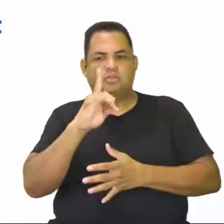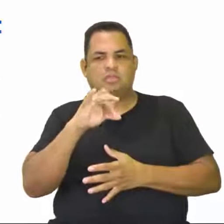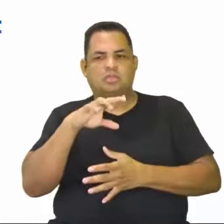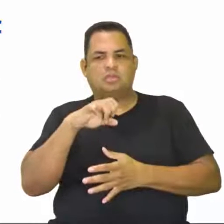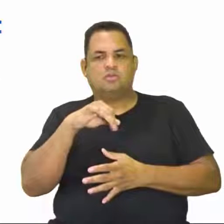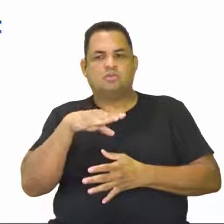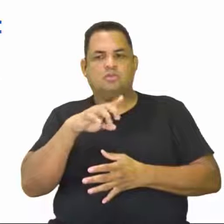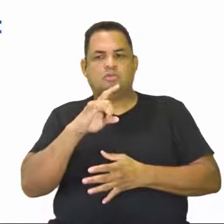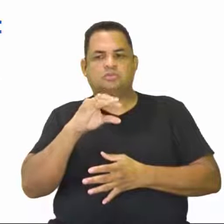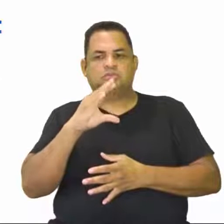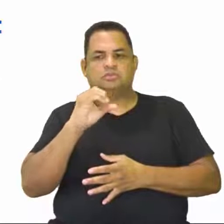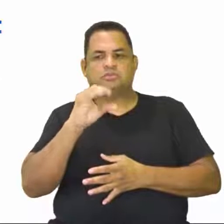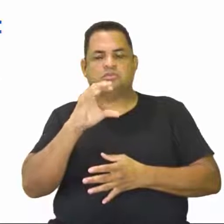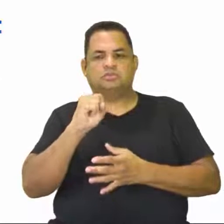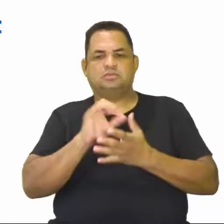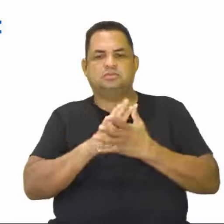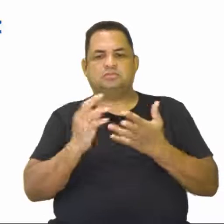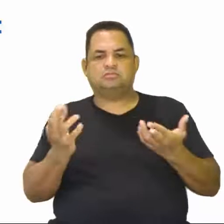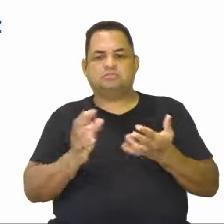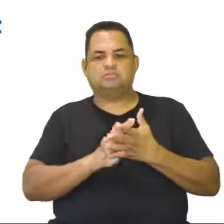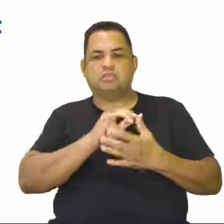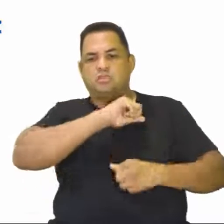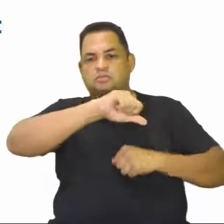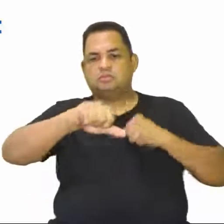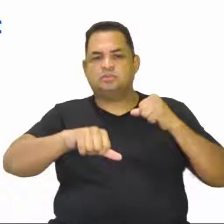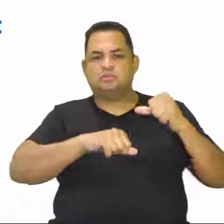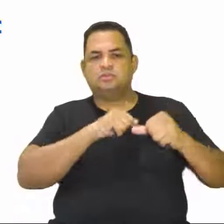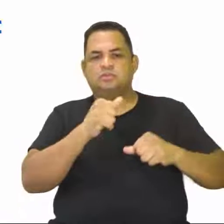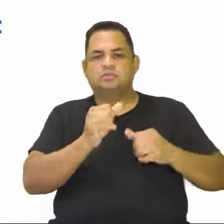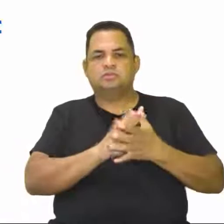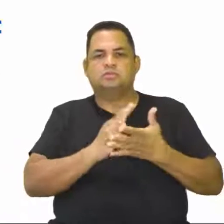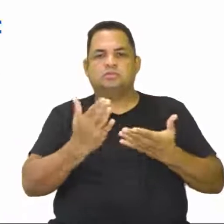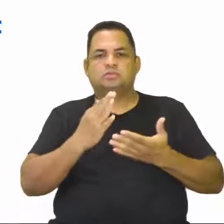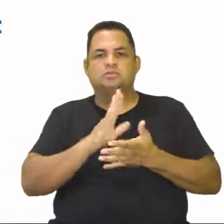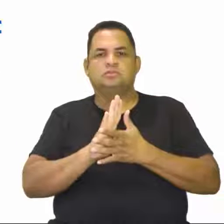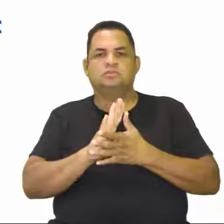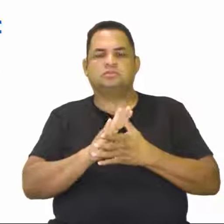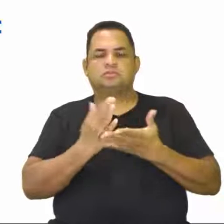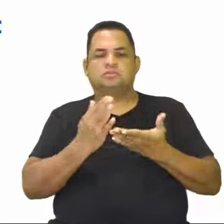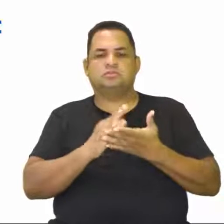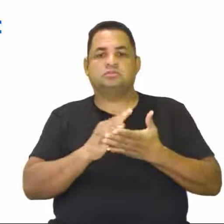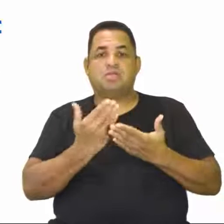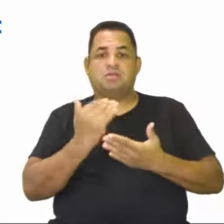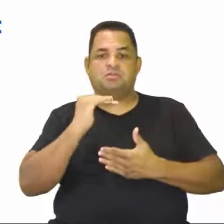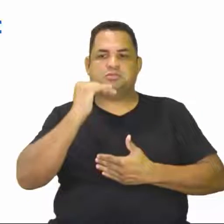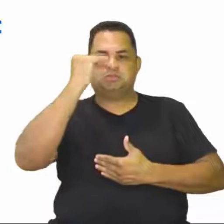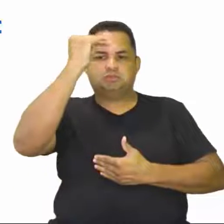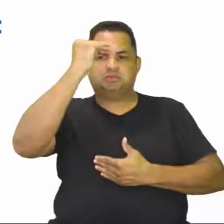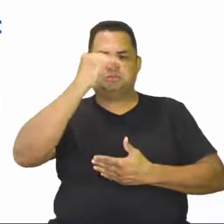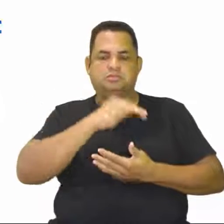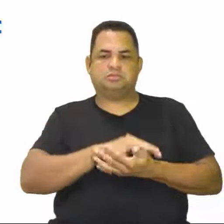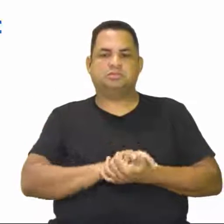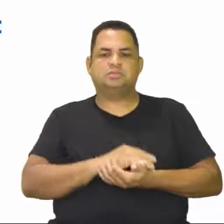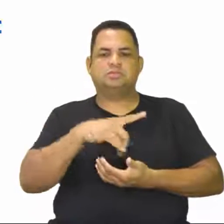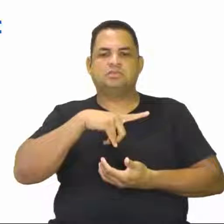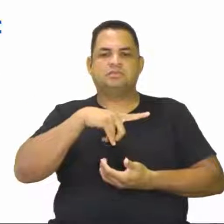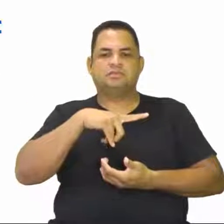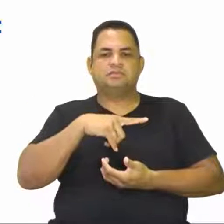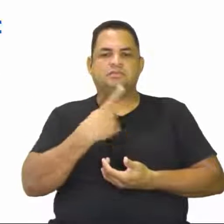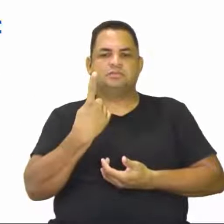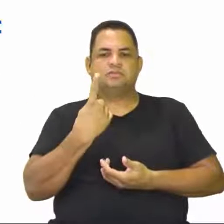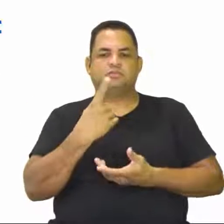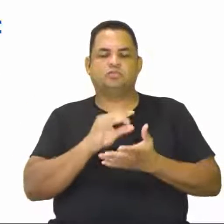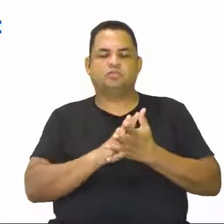Ela seria o inverso da reação de composição e síntese, porque eu vou ter uma